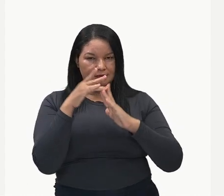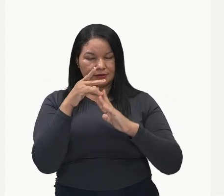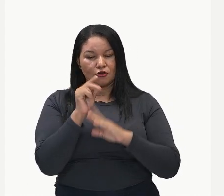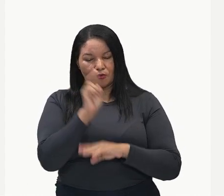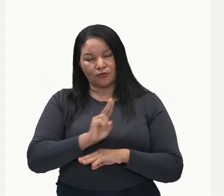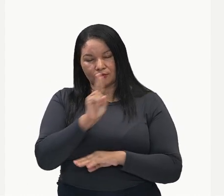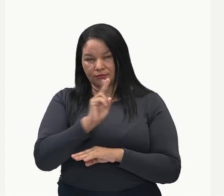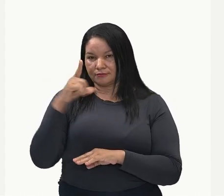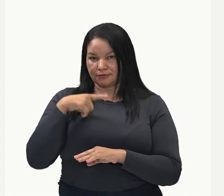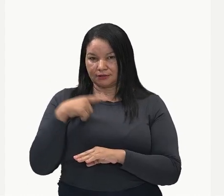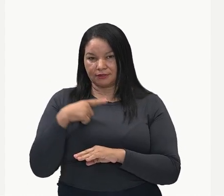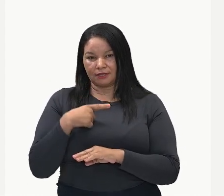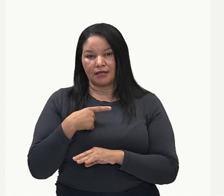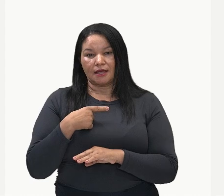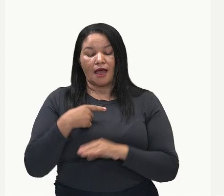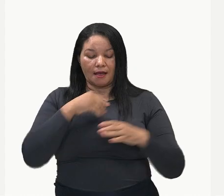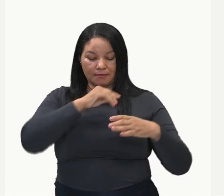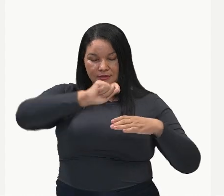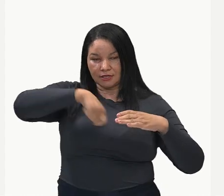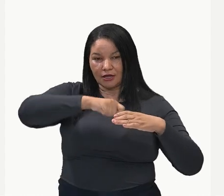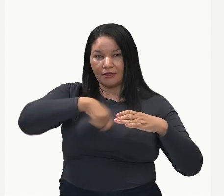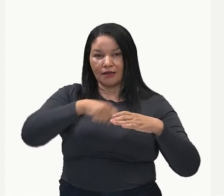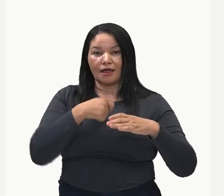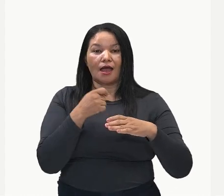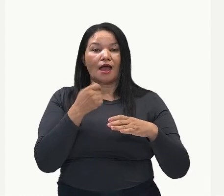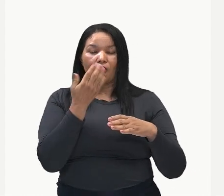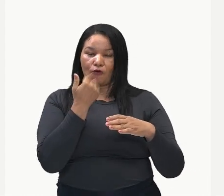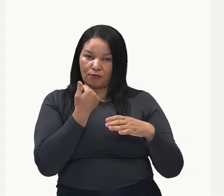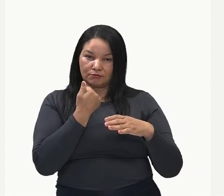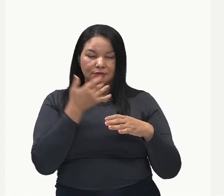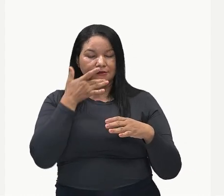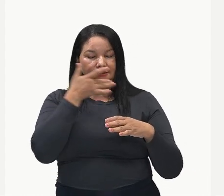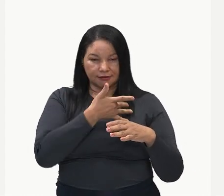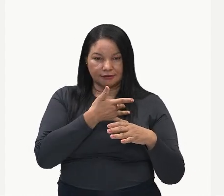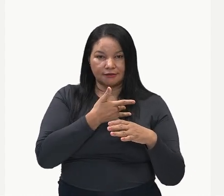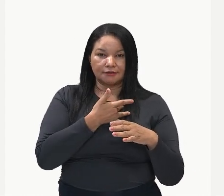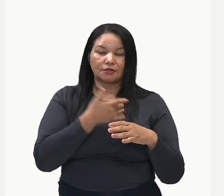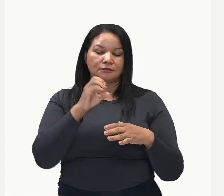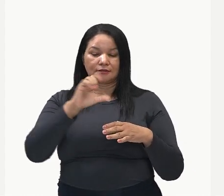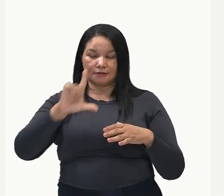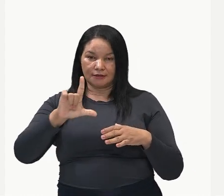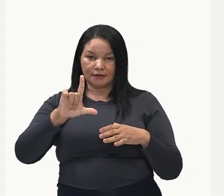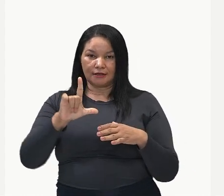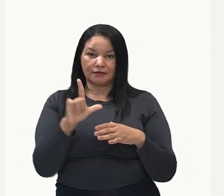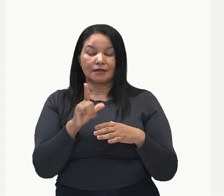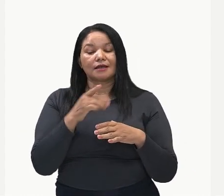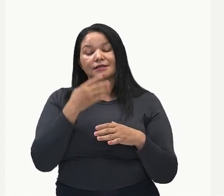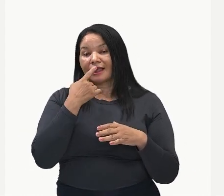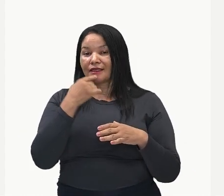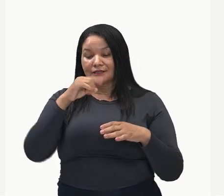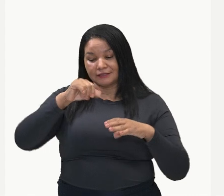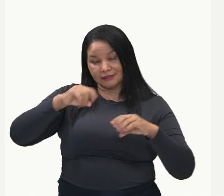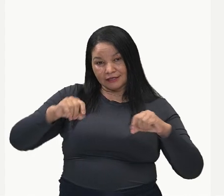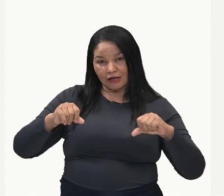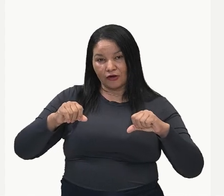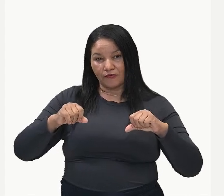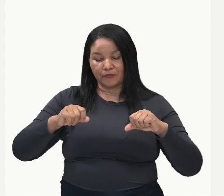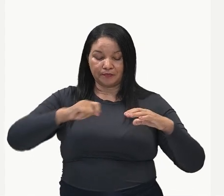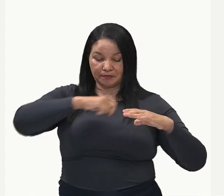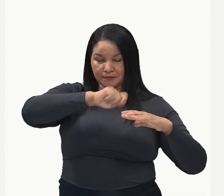comida um pouco mais gostosa, que é o cloreto de sódio, simplesmente conhecido como sal de cozinha, que tem a